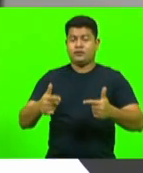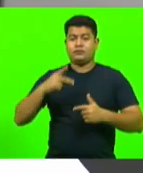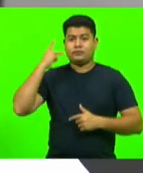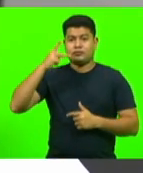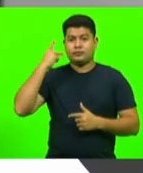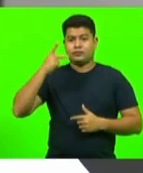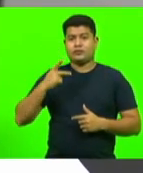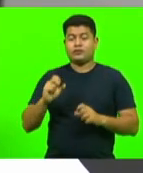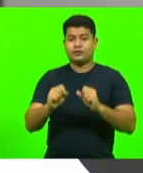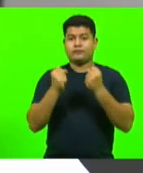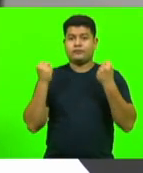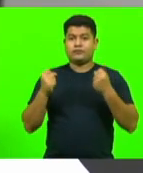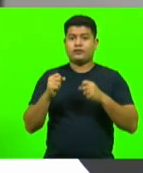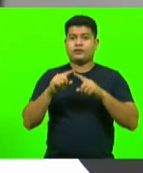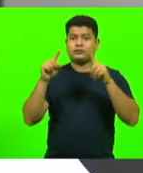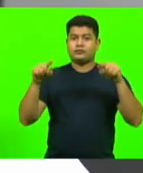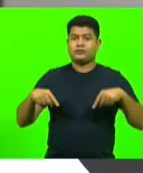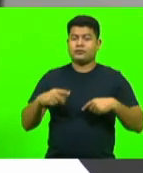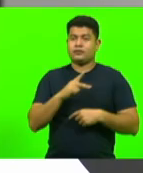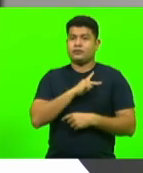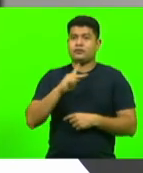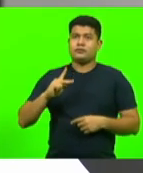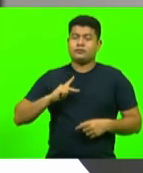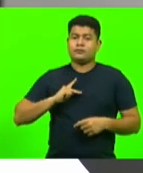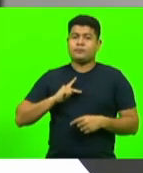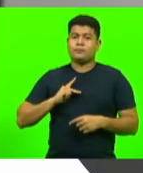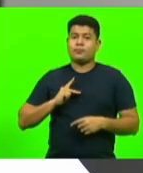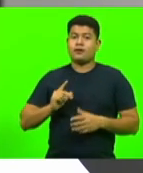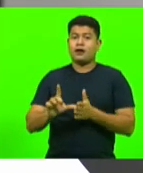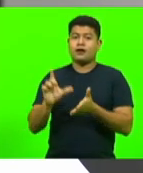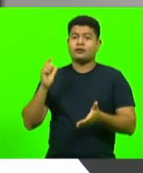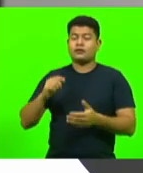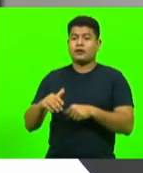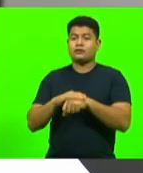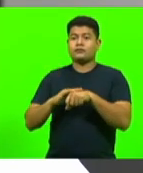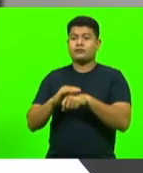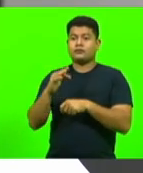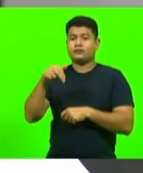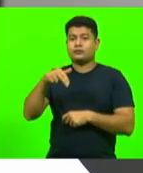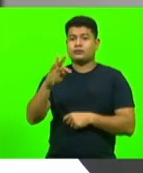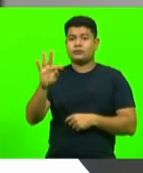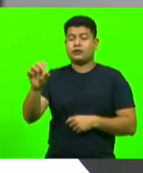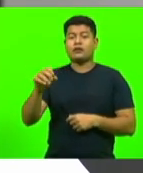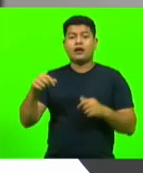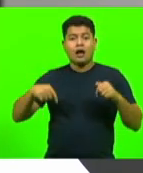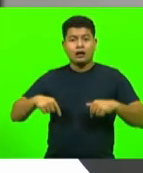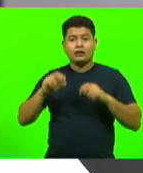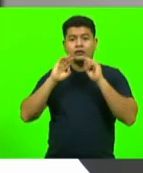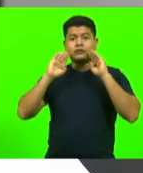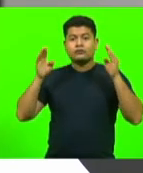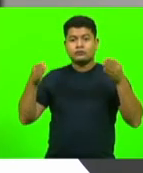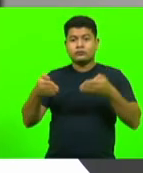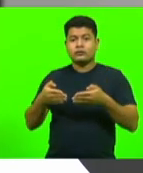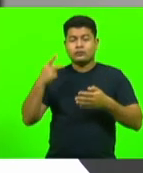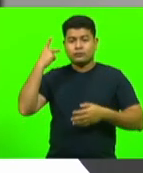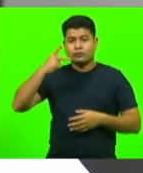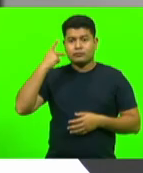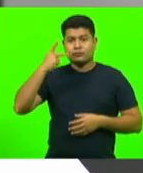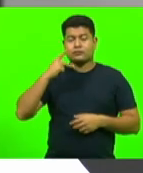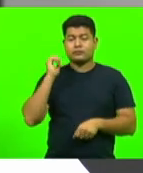do serviço público eu estava até antes conversando com o neto nós temos um fórum parlamentar aqui no estado né